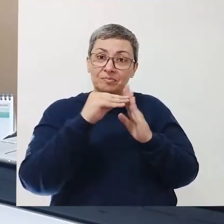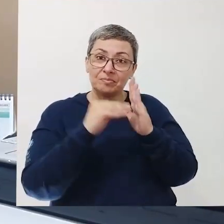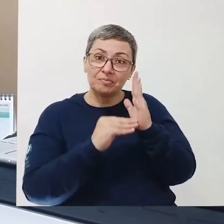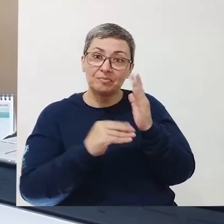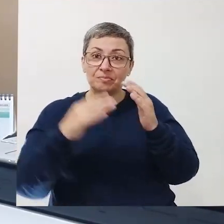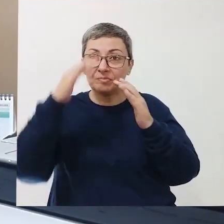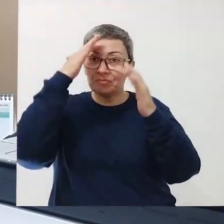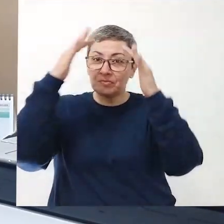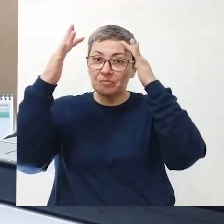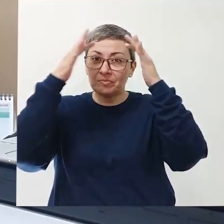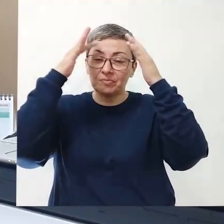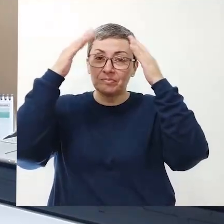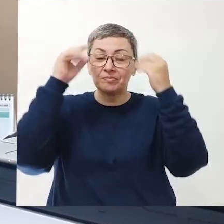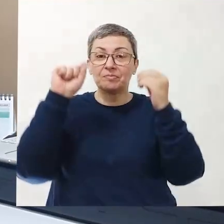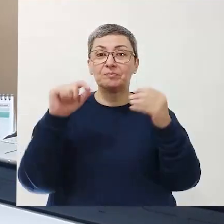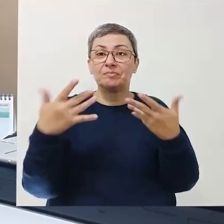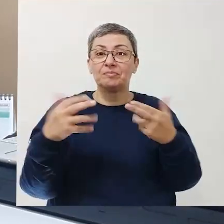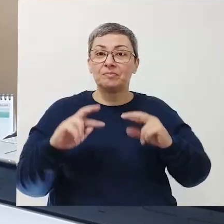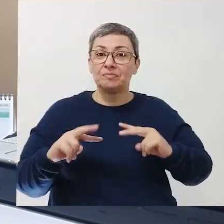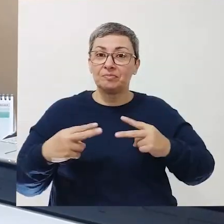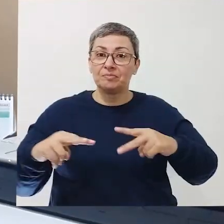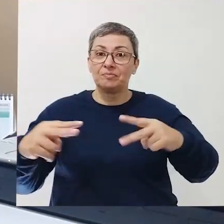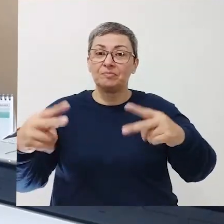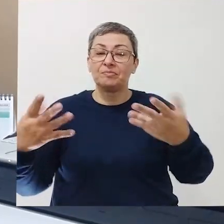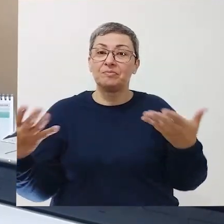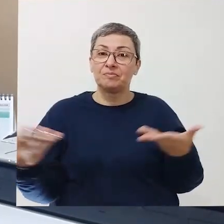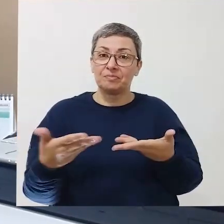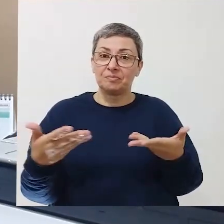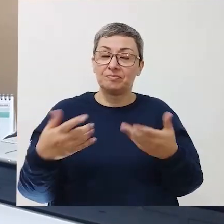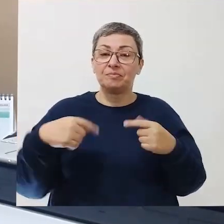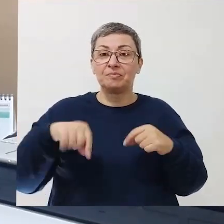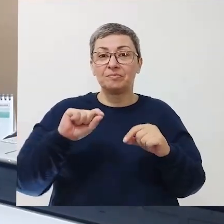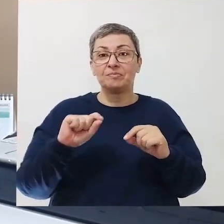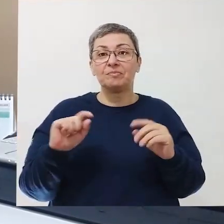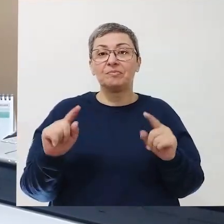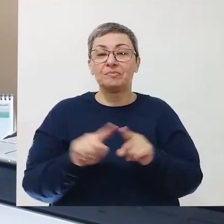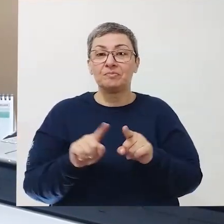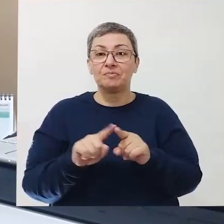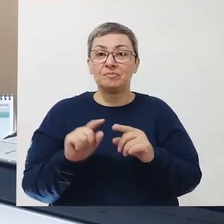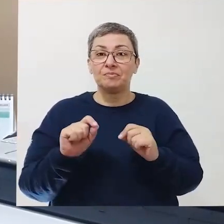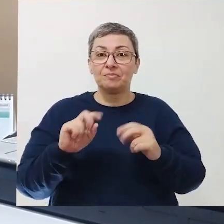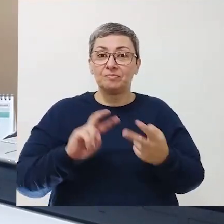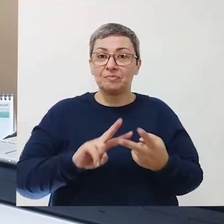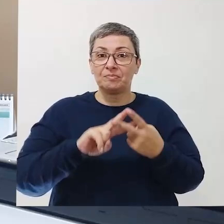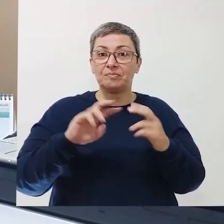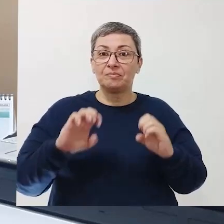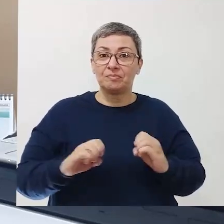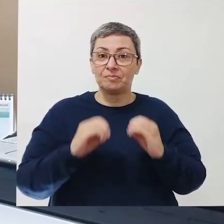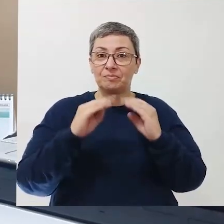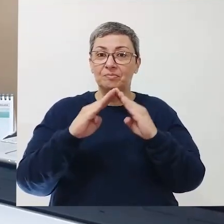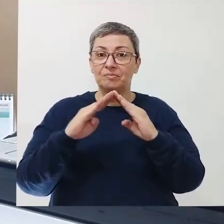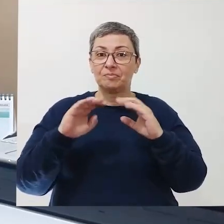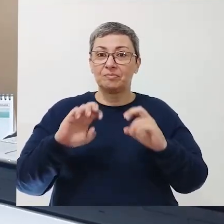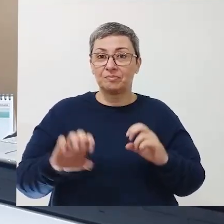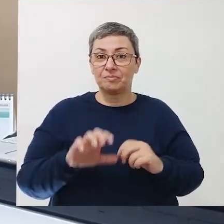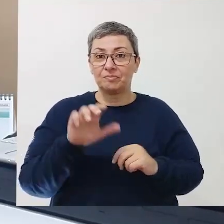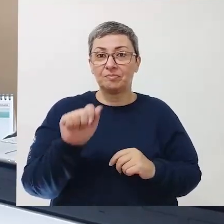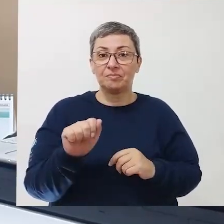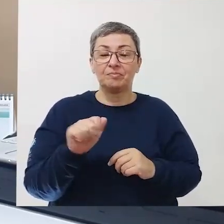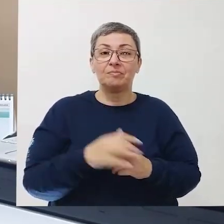né Então vamos aprender Aí a gente vai passar a usar Tá bom? Agora vamos para a nossa atividade de hoje